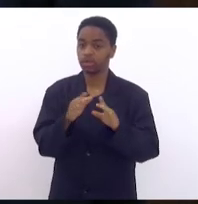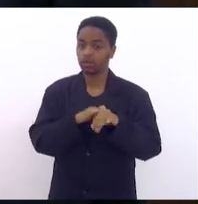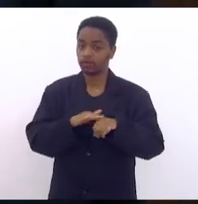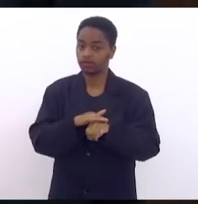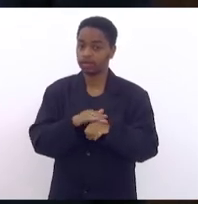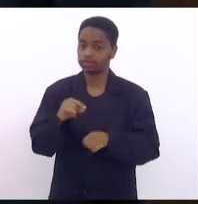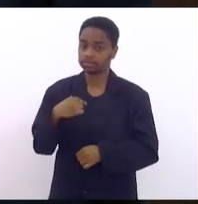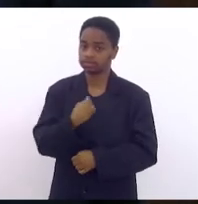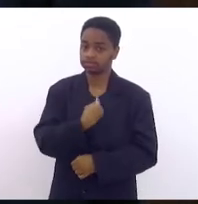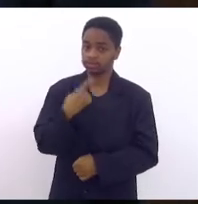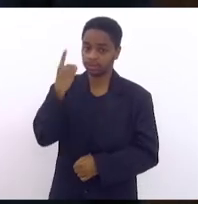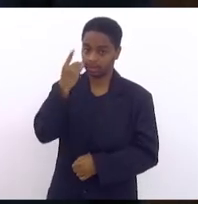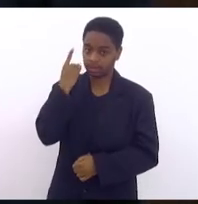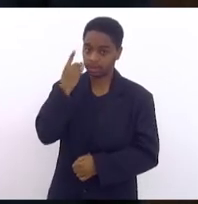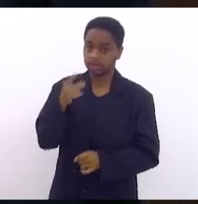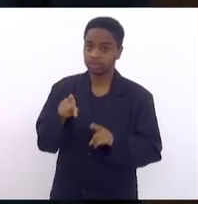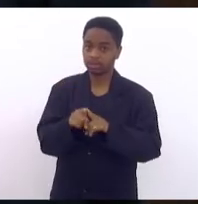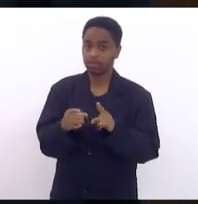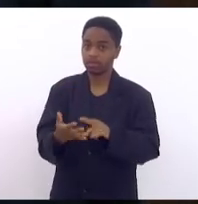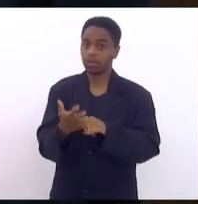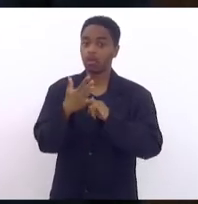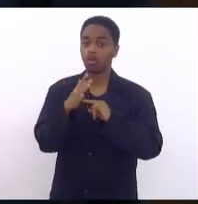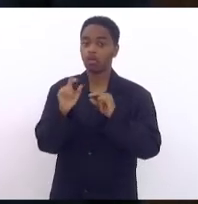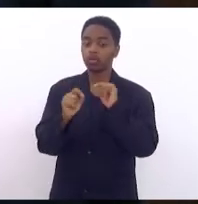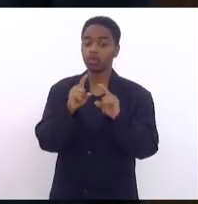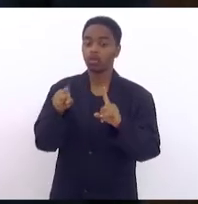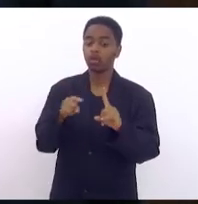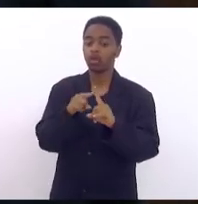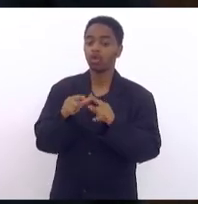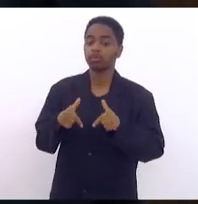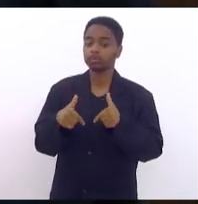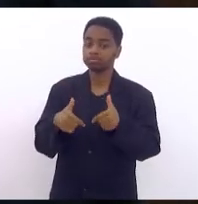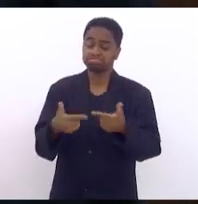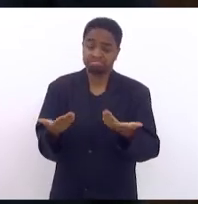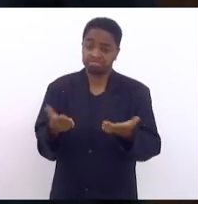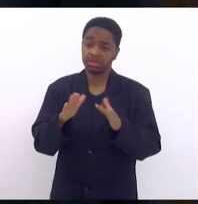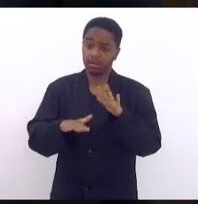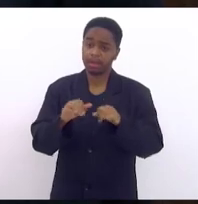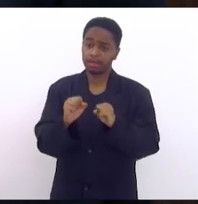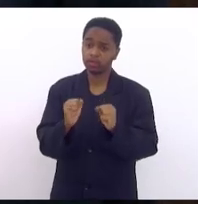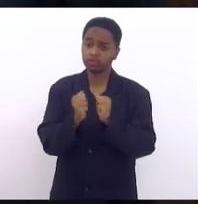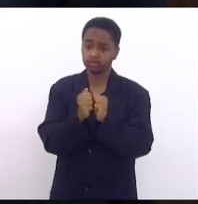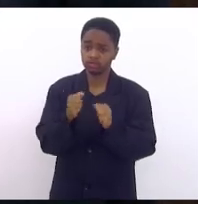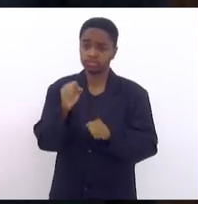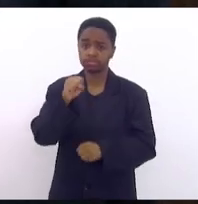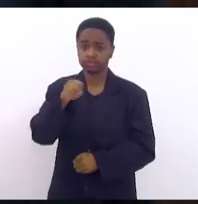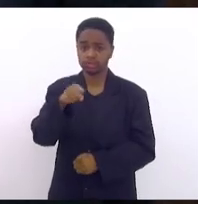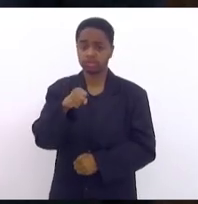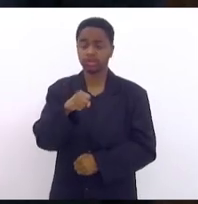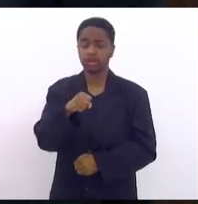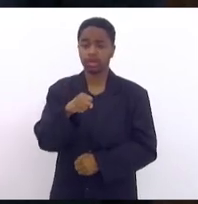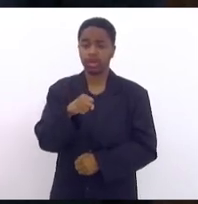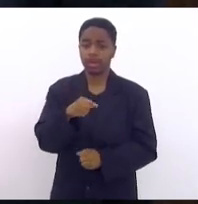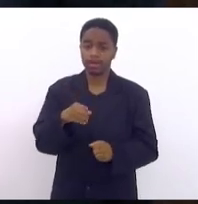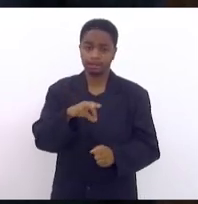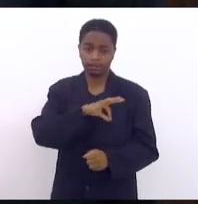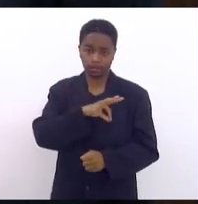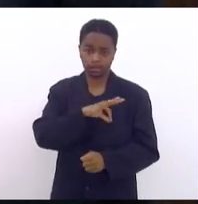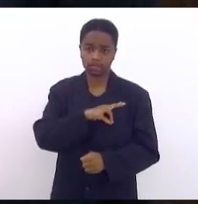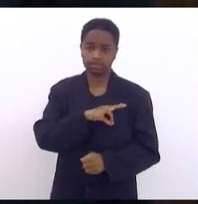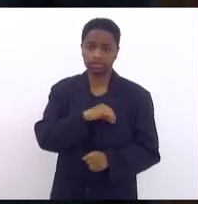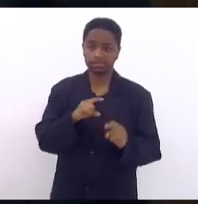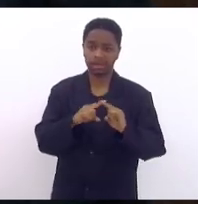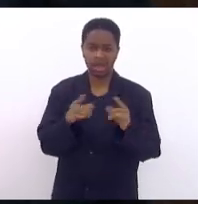deputados e diga o que ele pretende fazer. E, se puder, venha acompanhado, sim, do comandante da Polícia Militar e do chefe da Polícia.